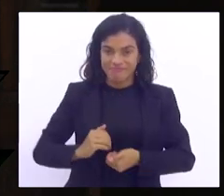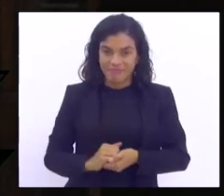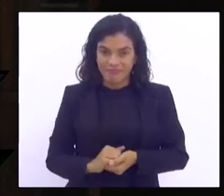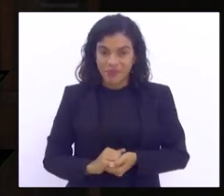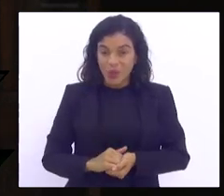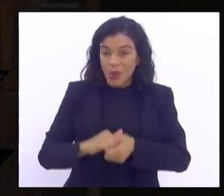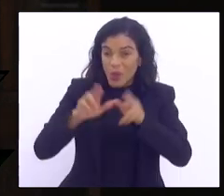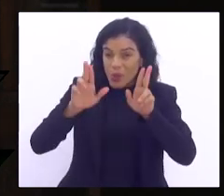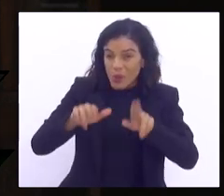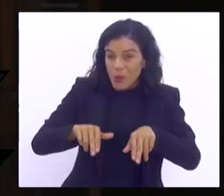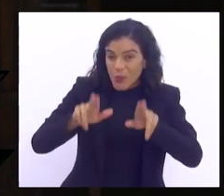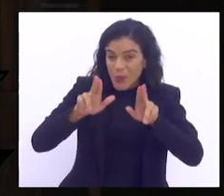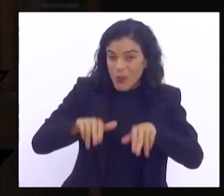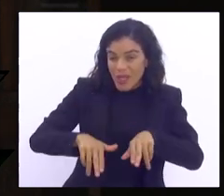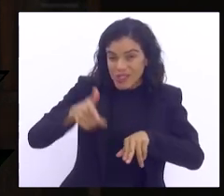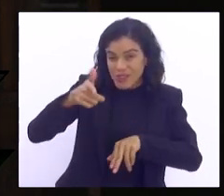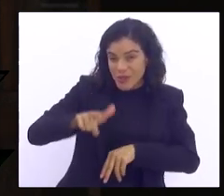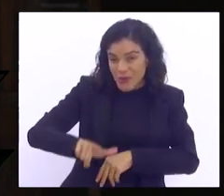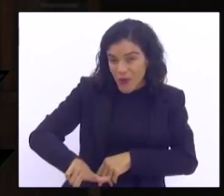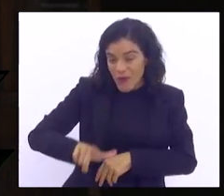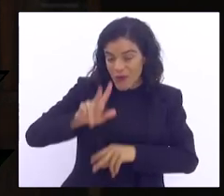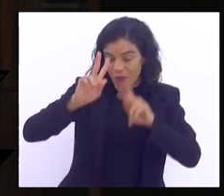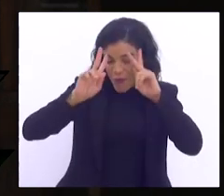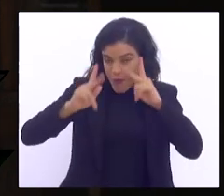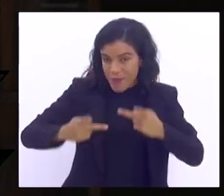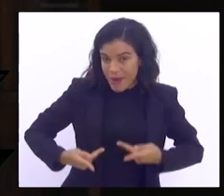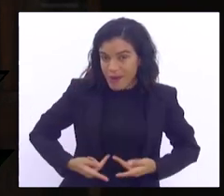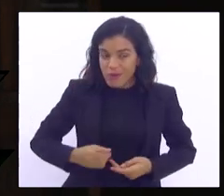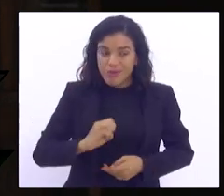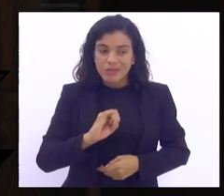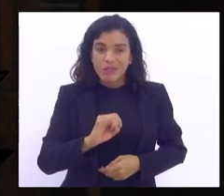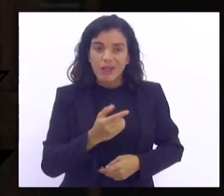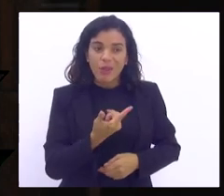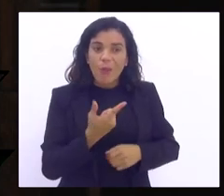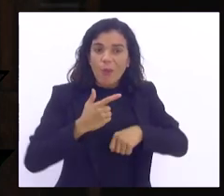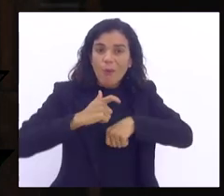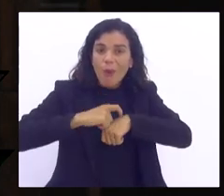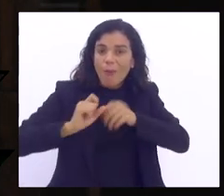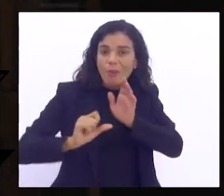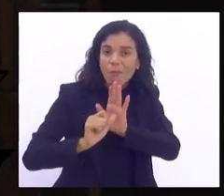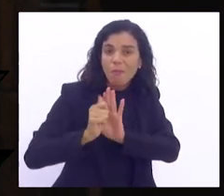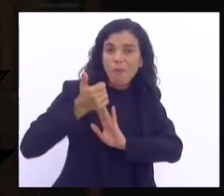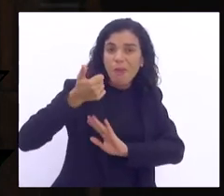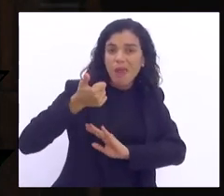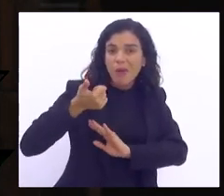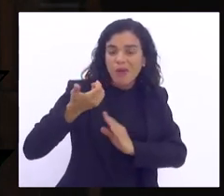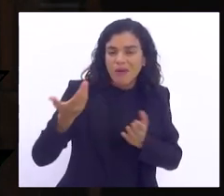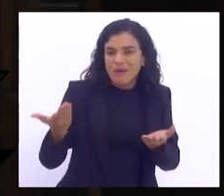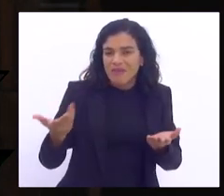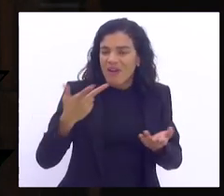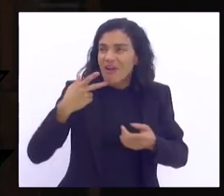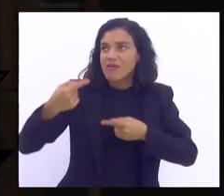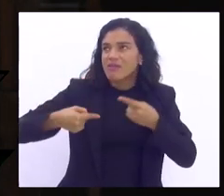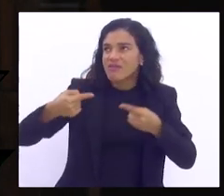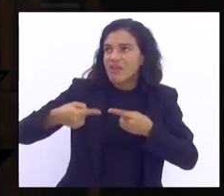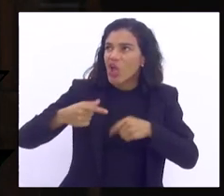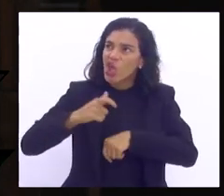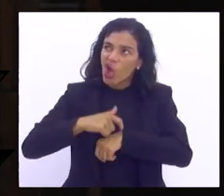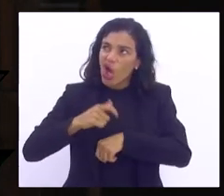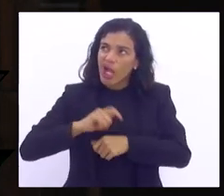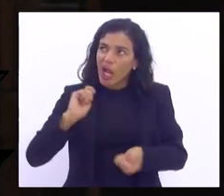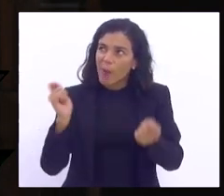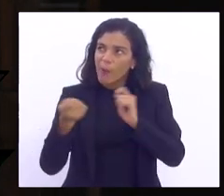Nunca mais se tornaria humana se ela não fosse desde o primeiro momento. Porque senão eles vão ficar discutindo. Que hora que ela fica